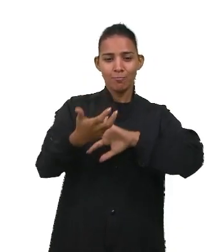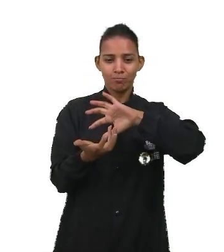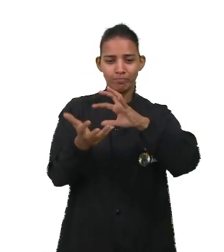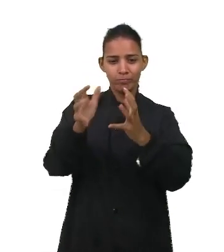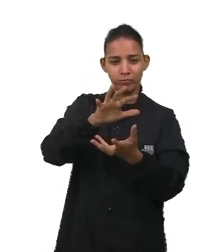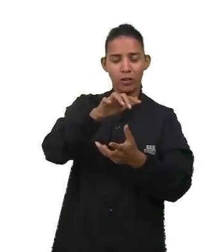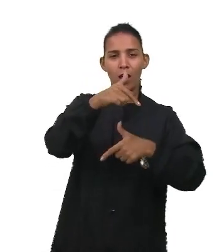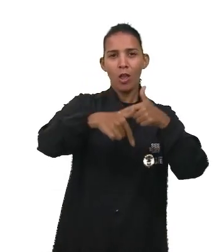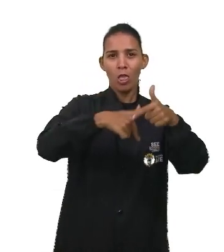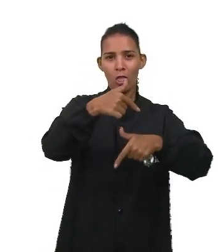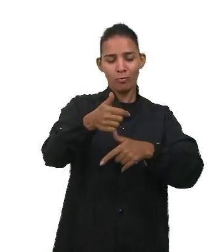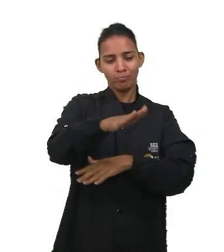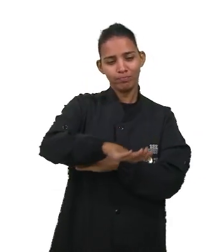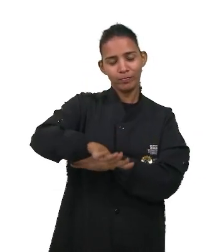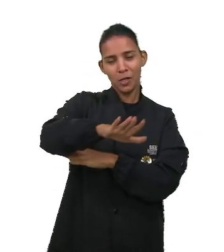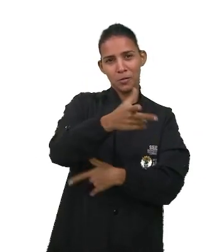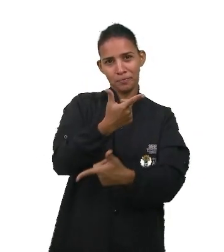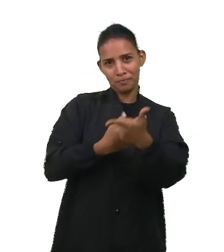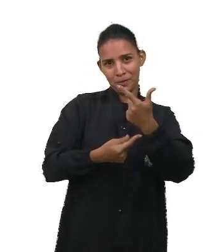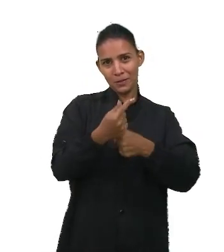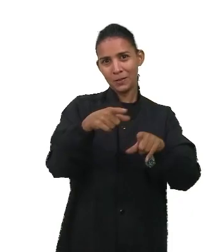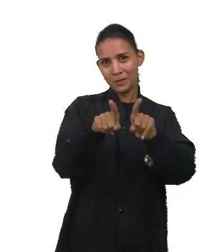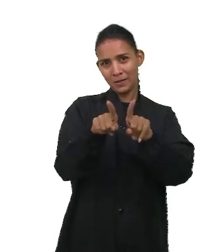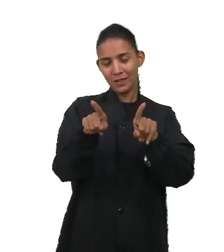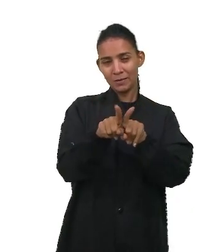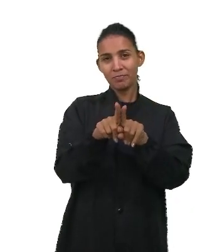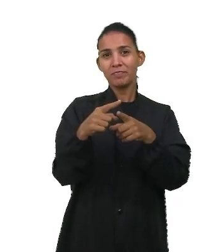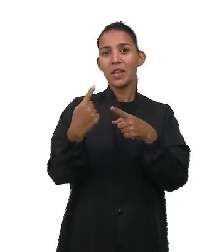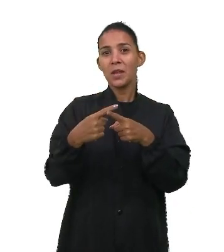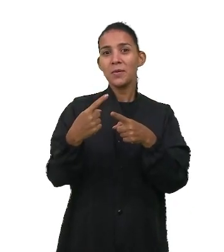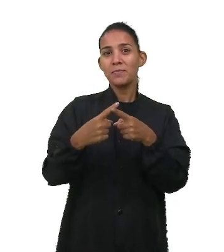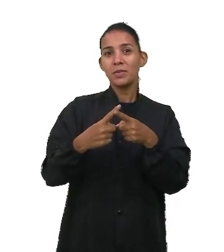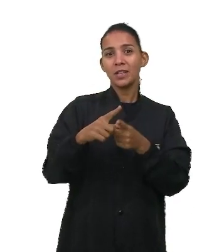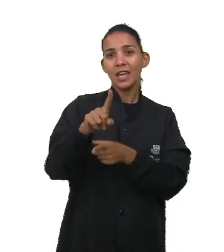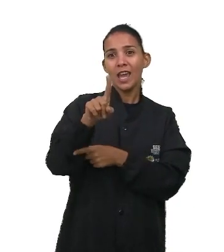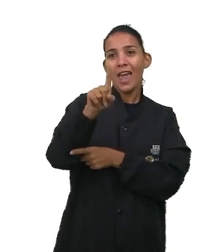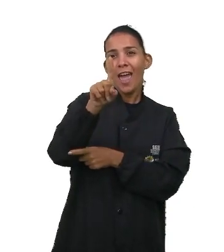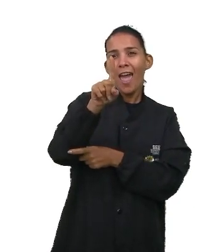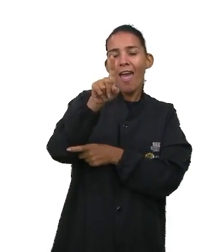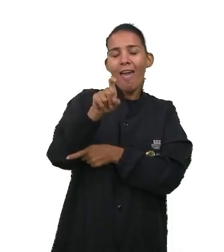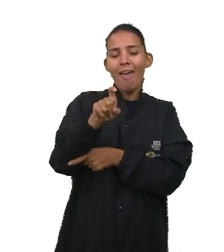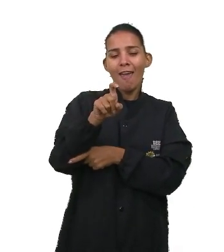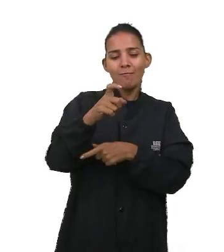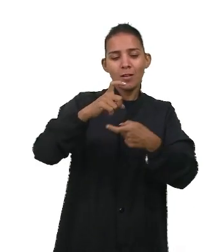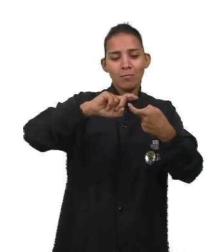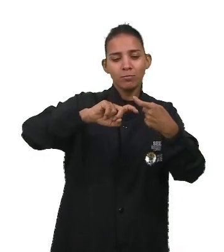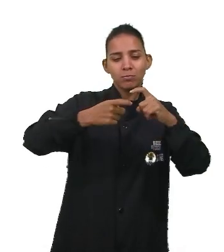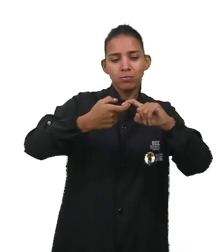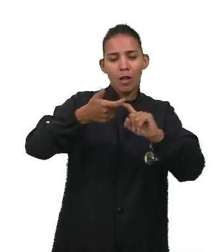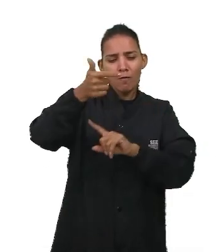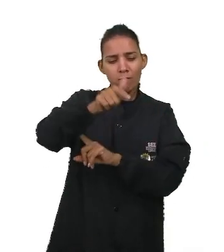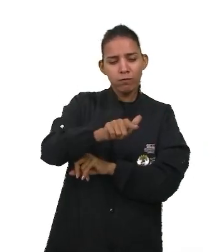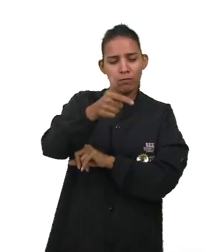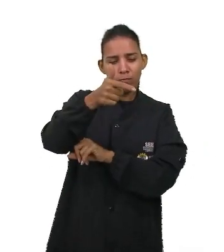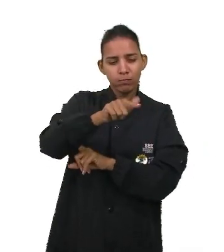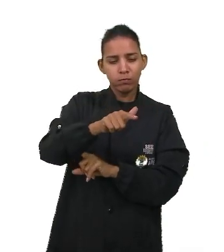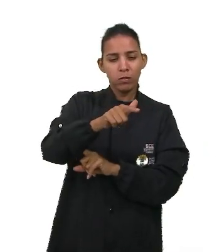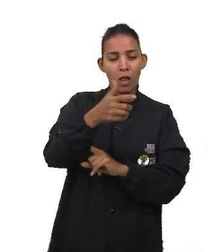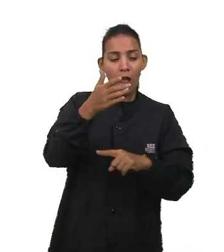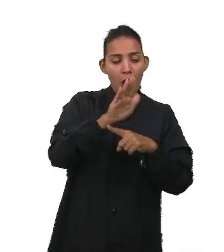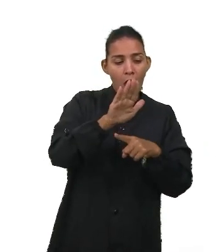trabalho. A inteligência artificial automatiza tarefas repetitivas, liberando